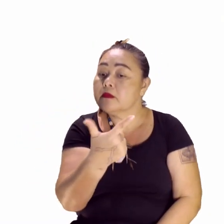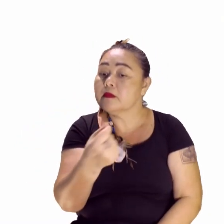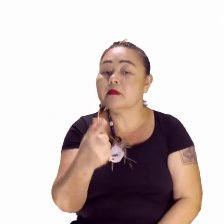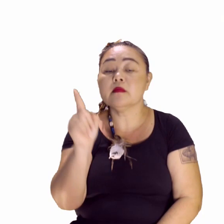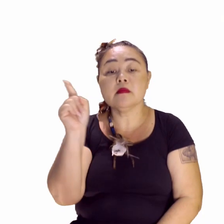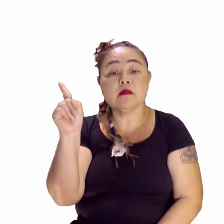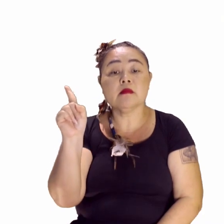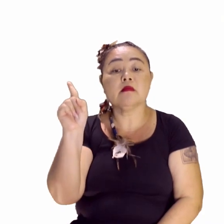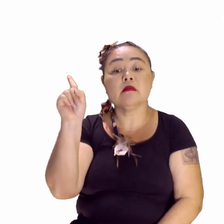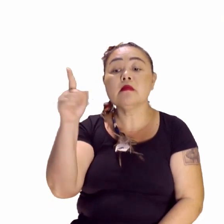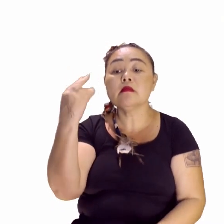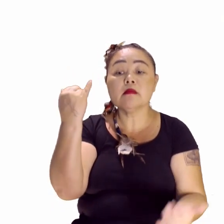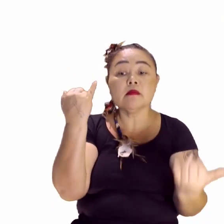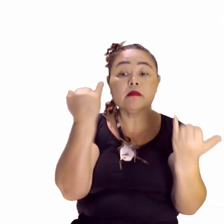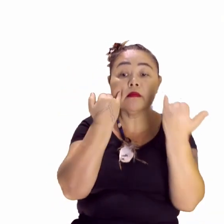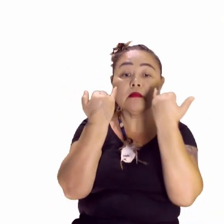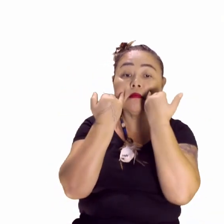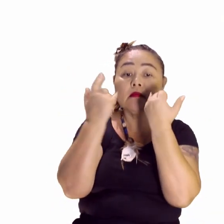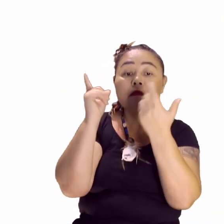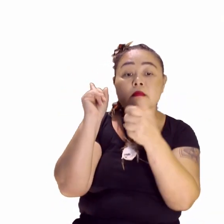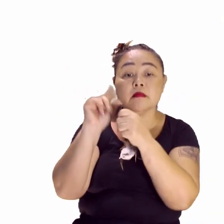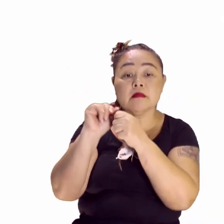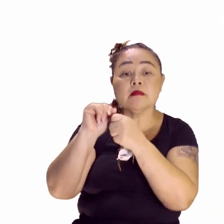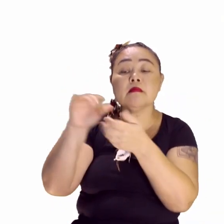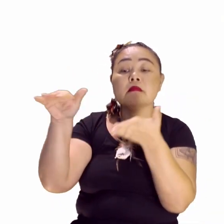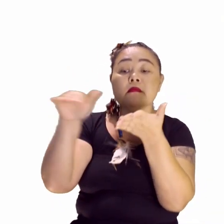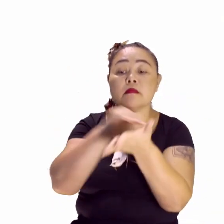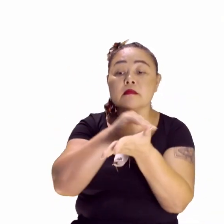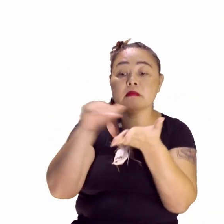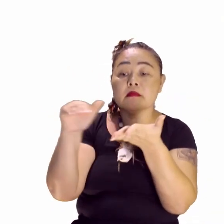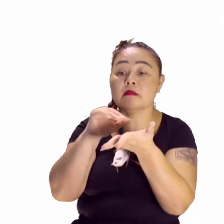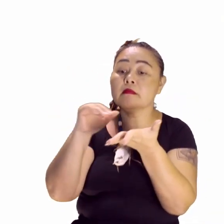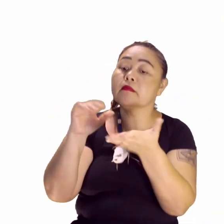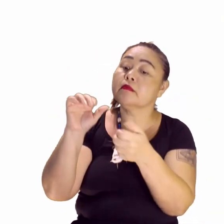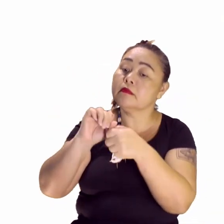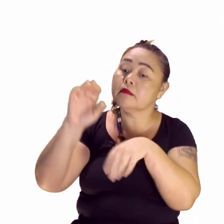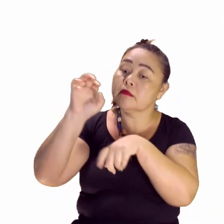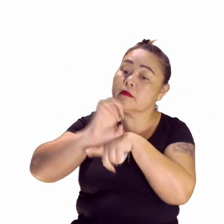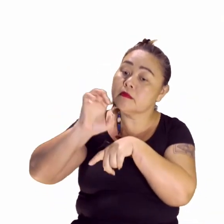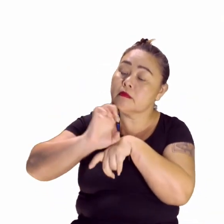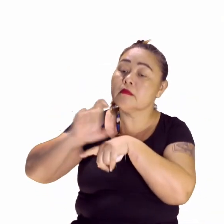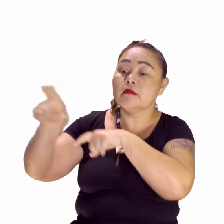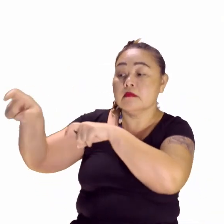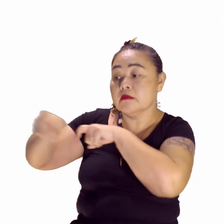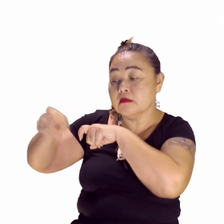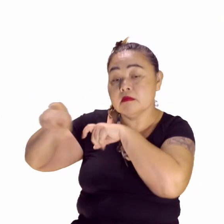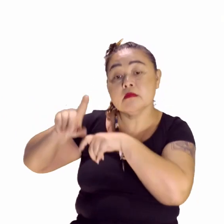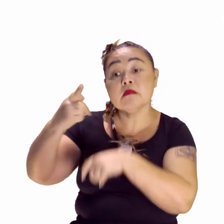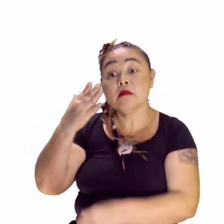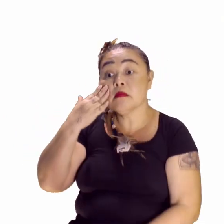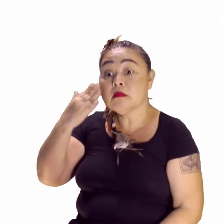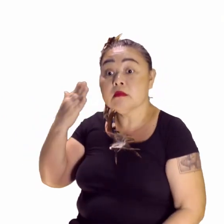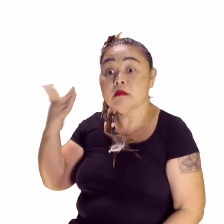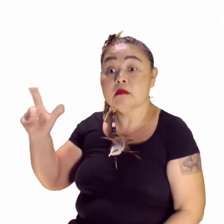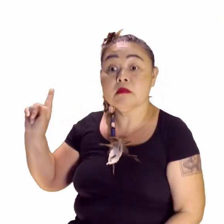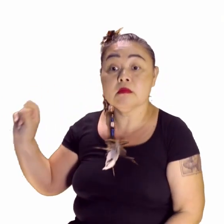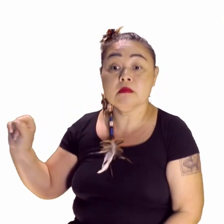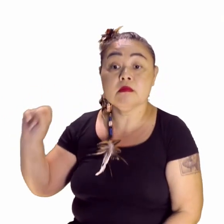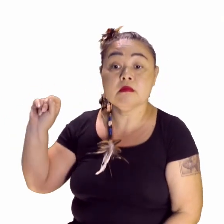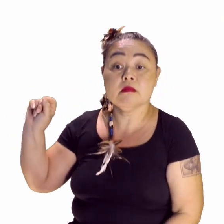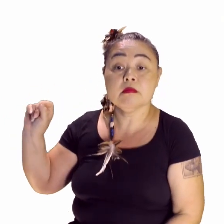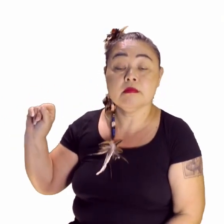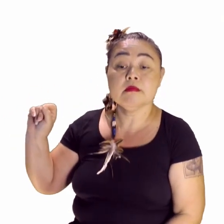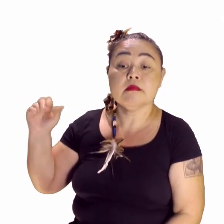aqui é da Seagri né do Estado de Rondônia né secretaria do estado agricultura e a gente observa o que Professor Jorge bem